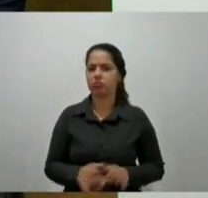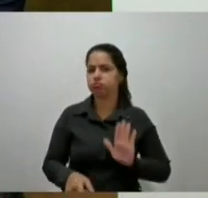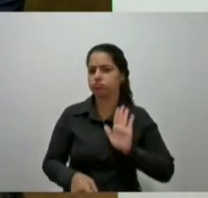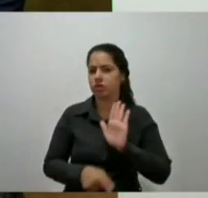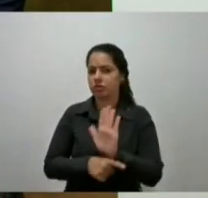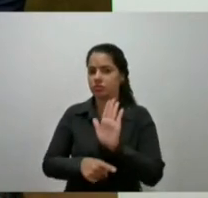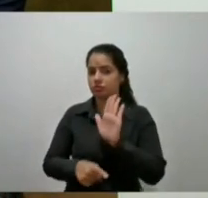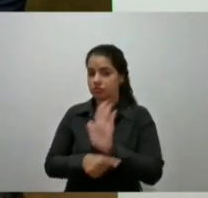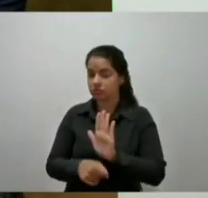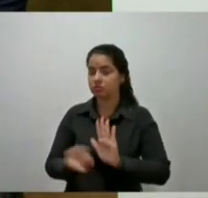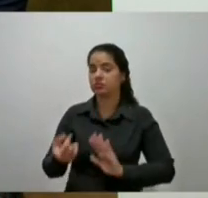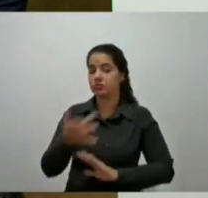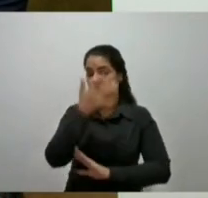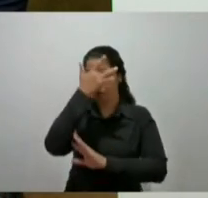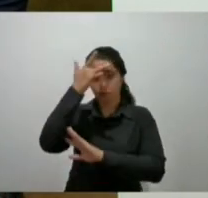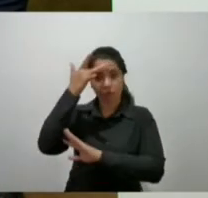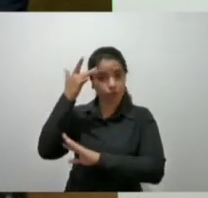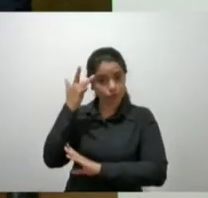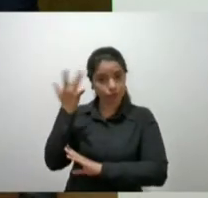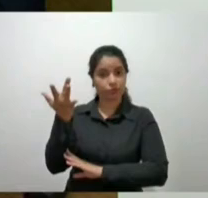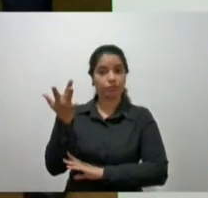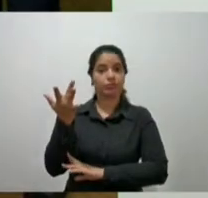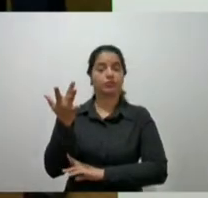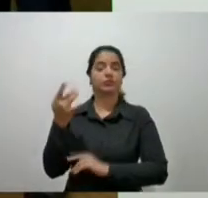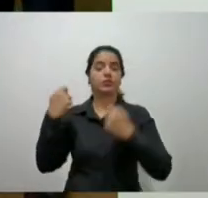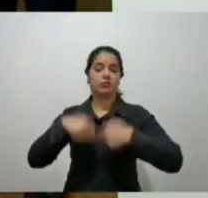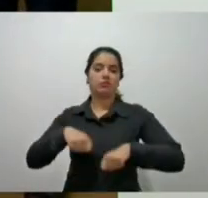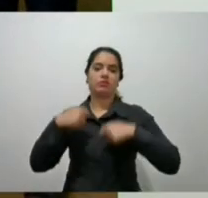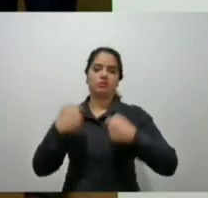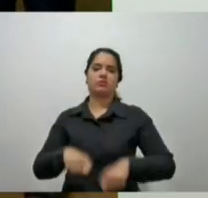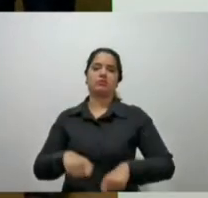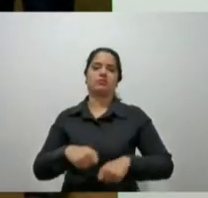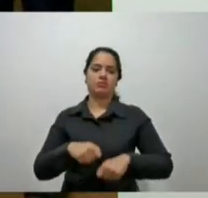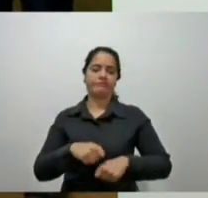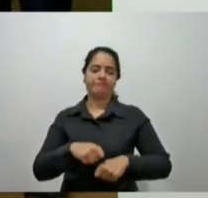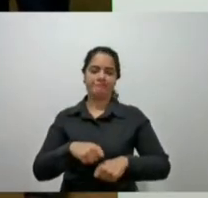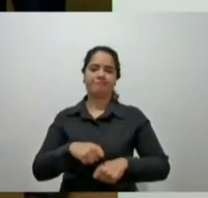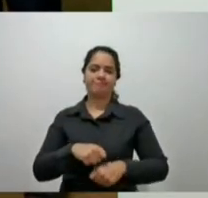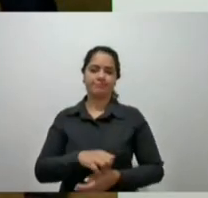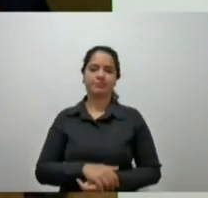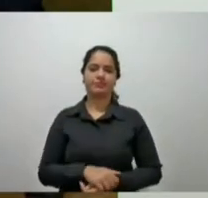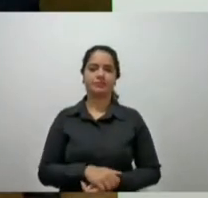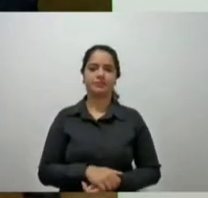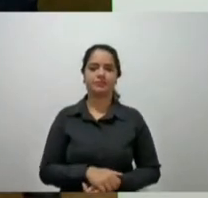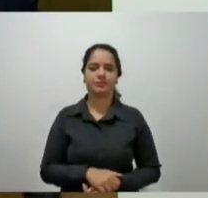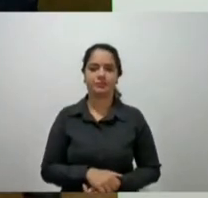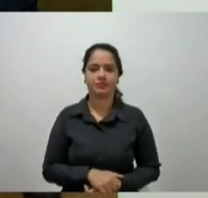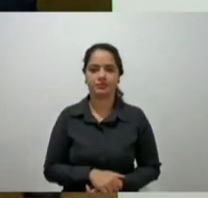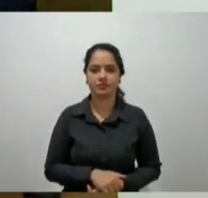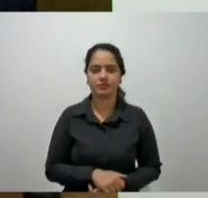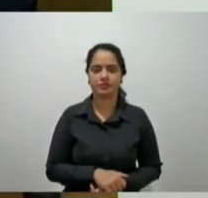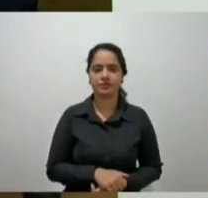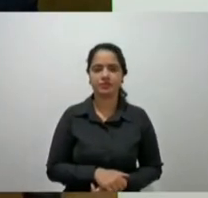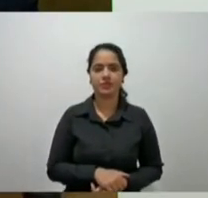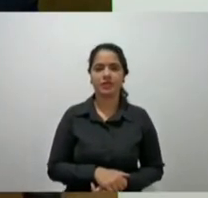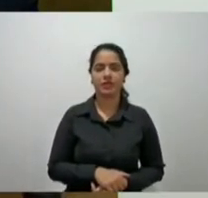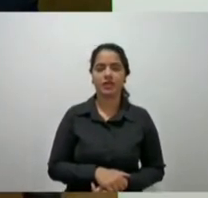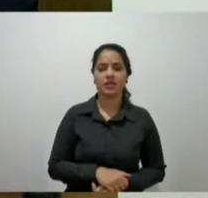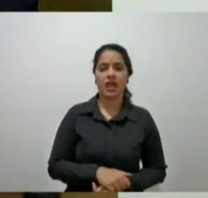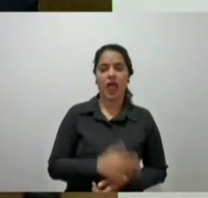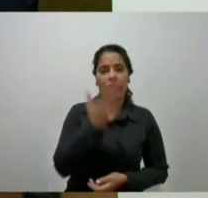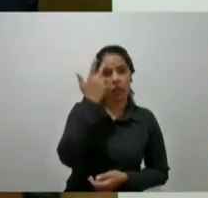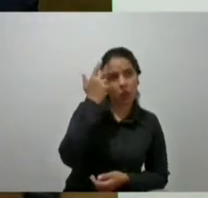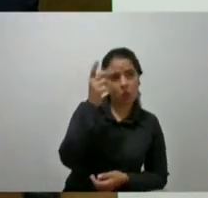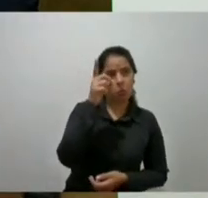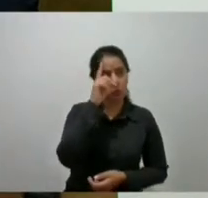que precisam da nossa ajuda. Isso não é o nosso business do dia a dia, mas, por outro lado,